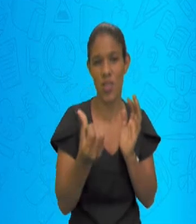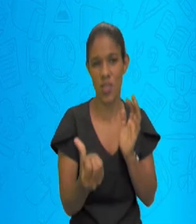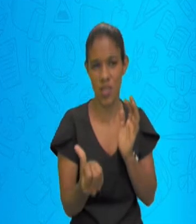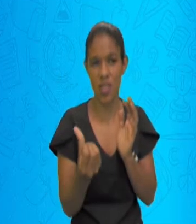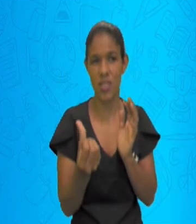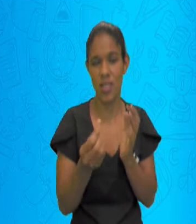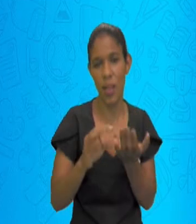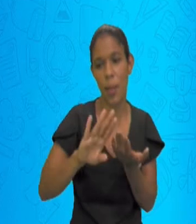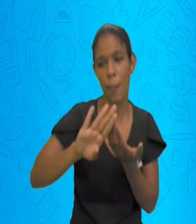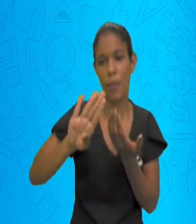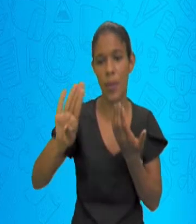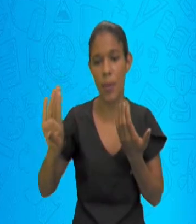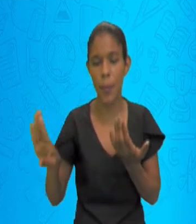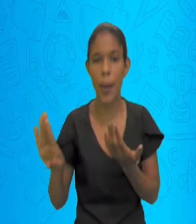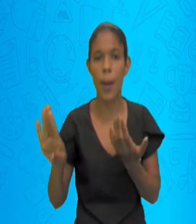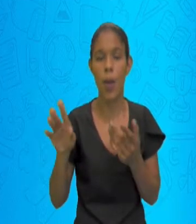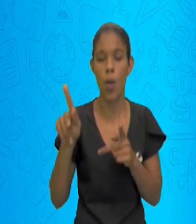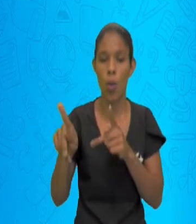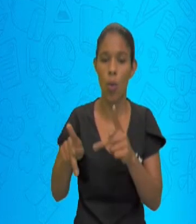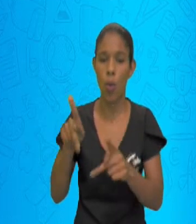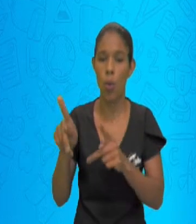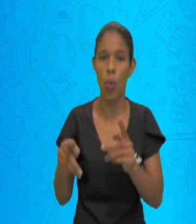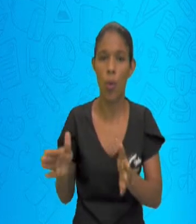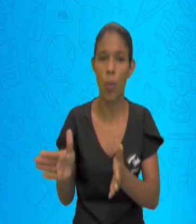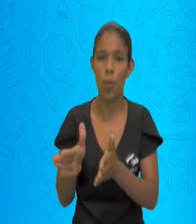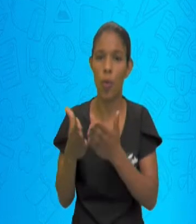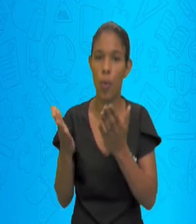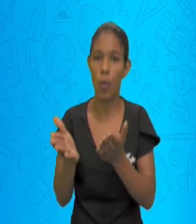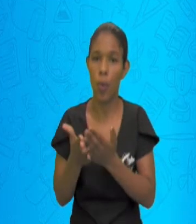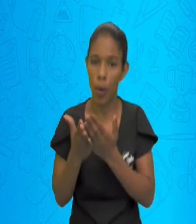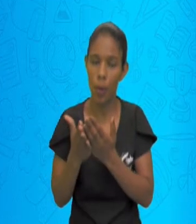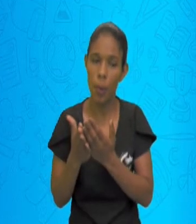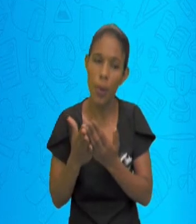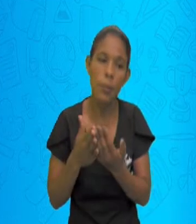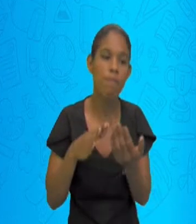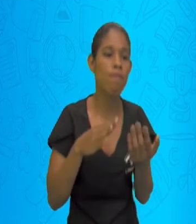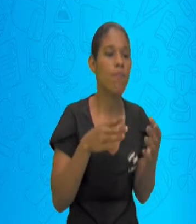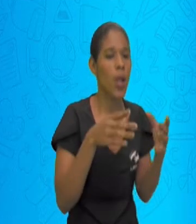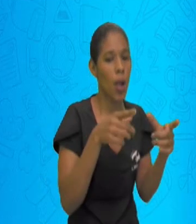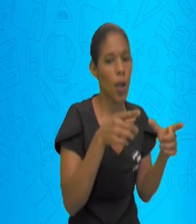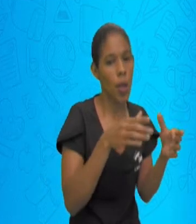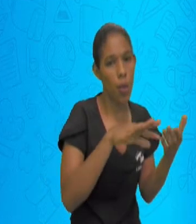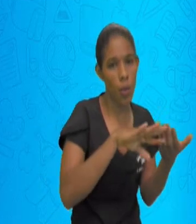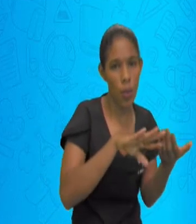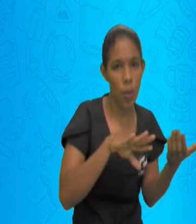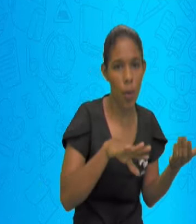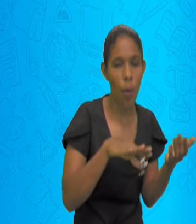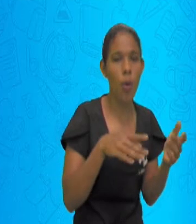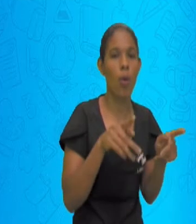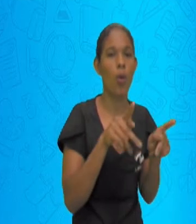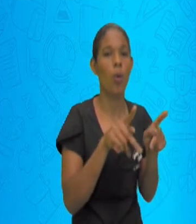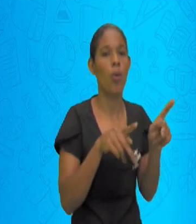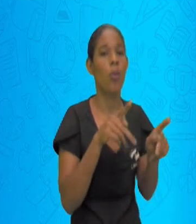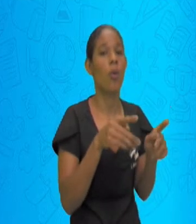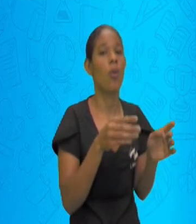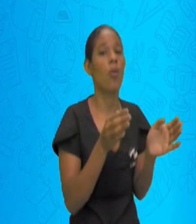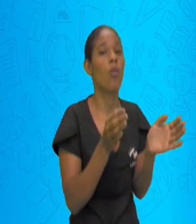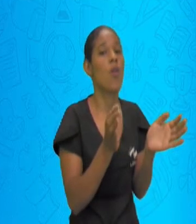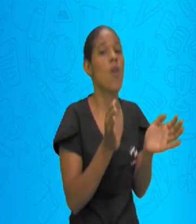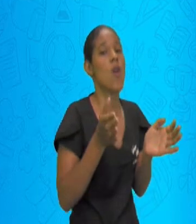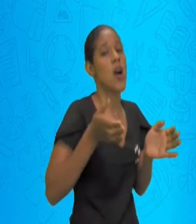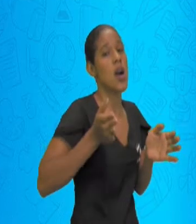né? E o carnaval da elite brasileira indo para o carnaval